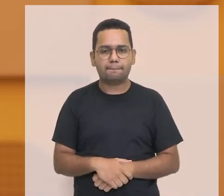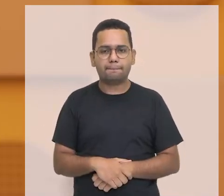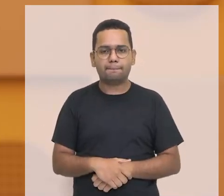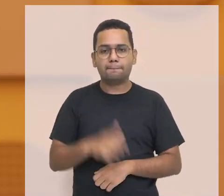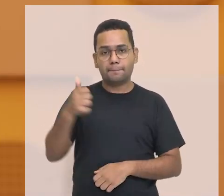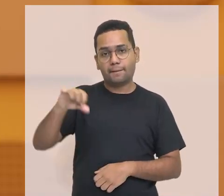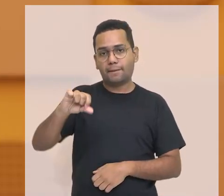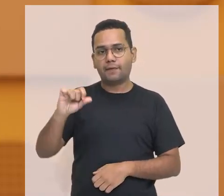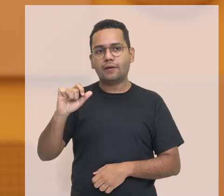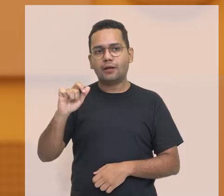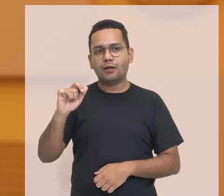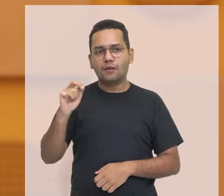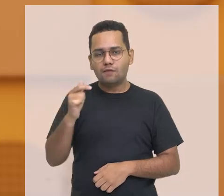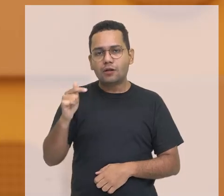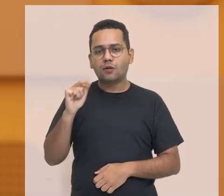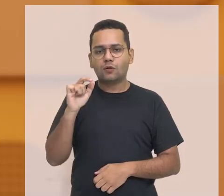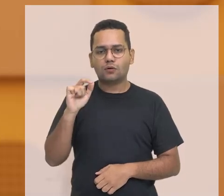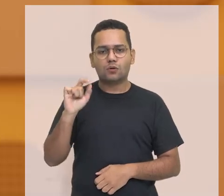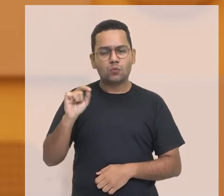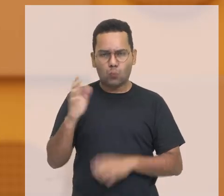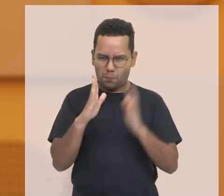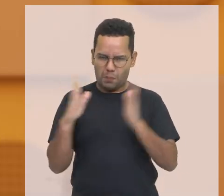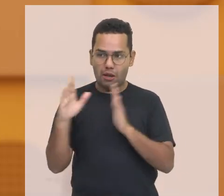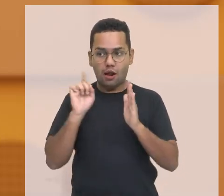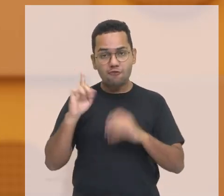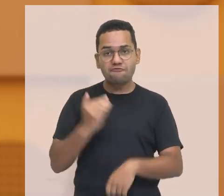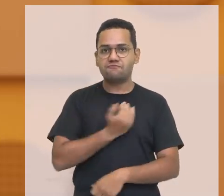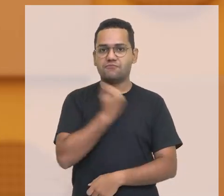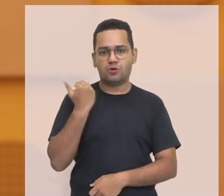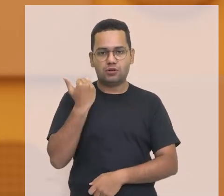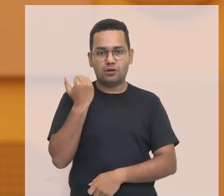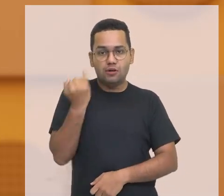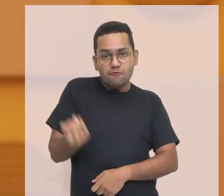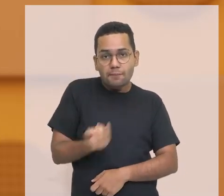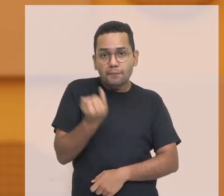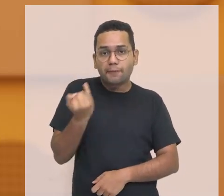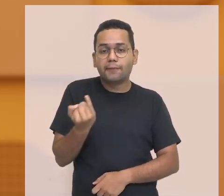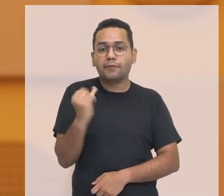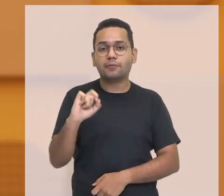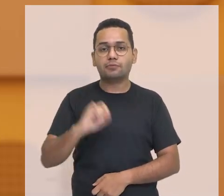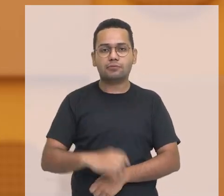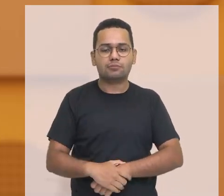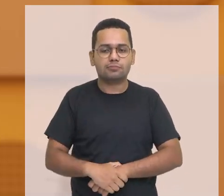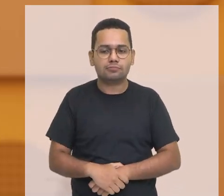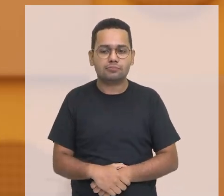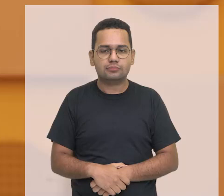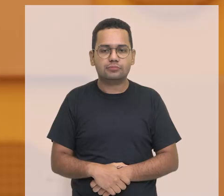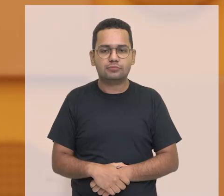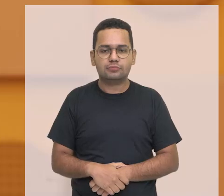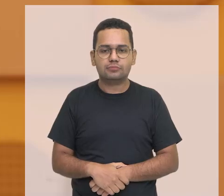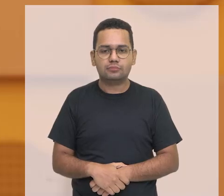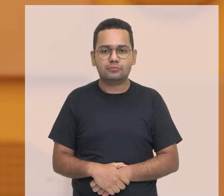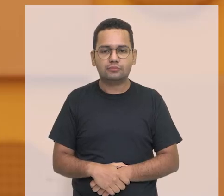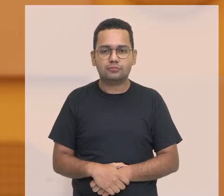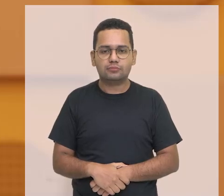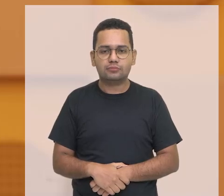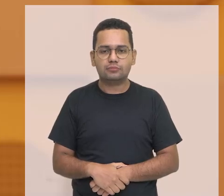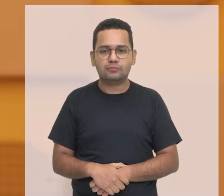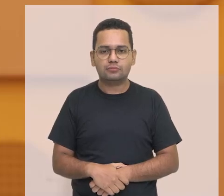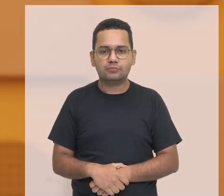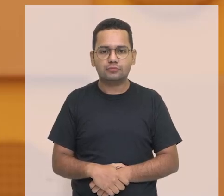2022, o Khrushchev veio a falecer, tendo ali sido uma pessoa bastante importante no processo ali